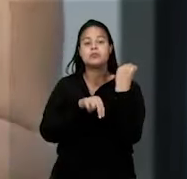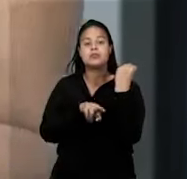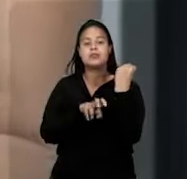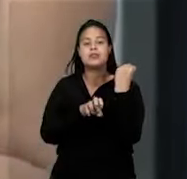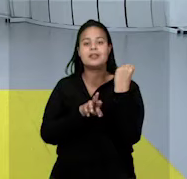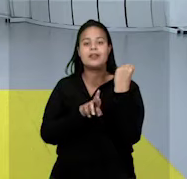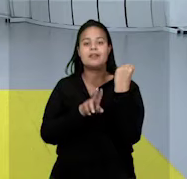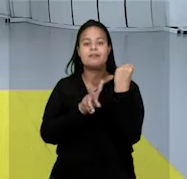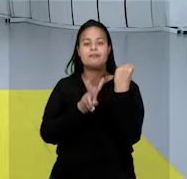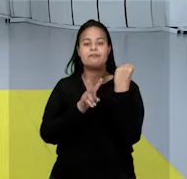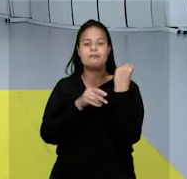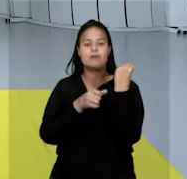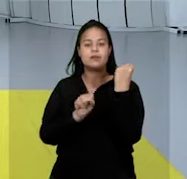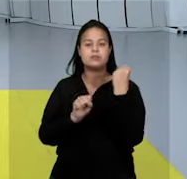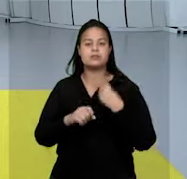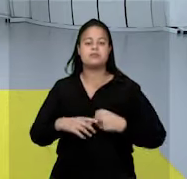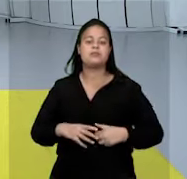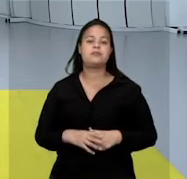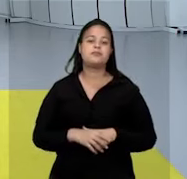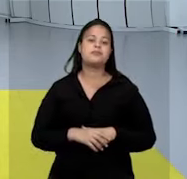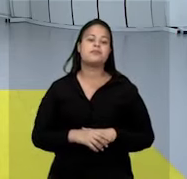nervos.